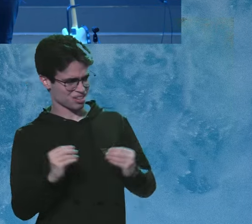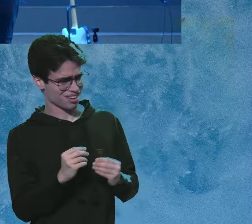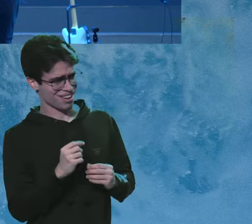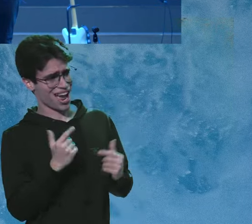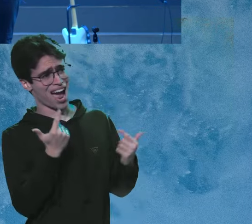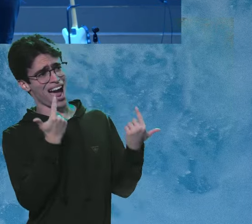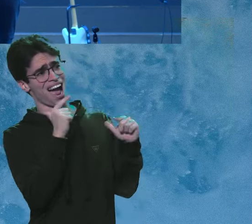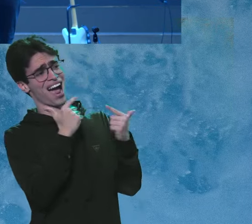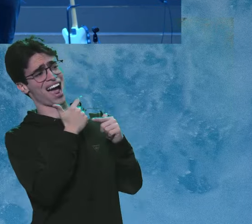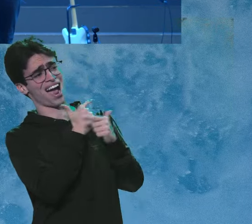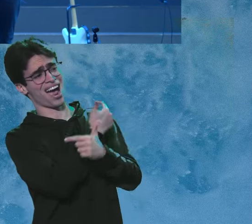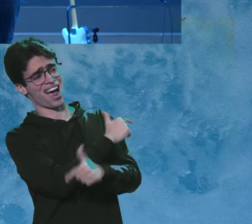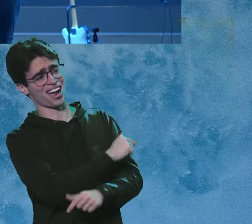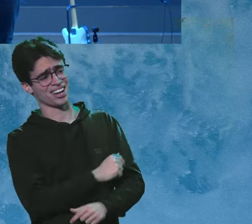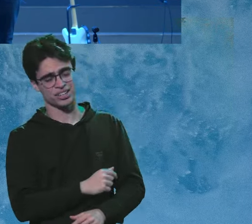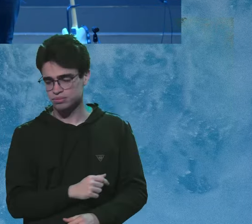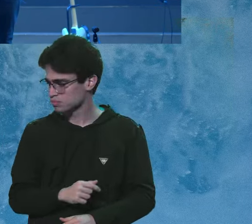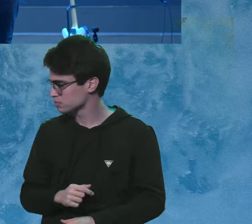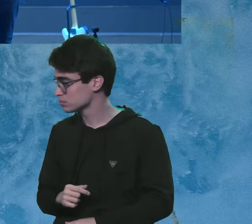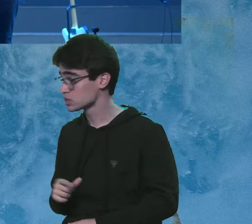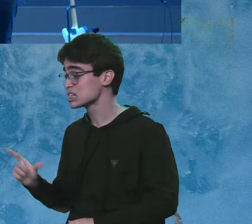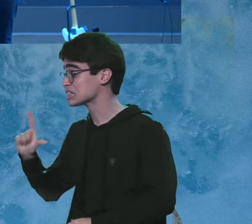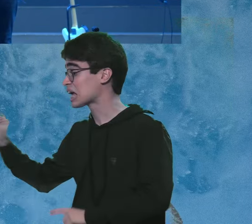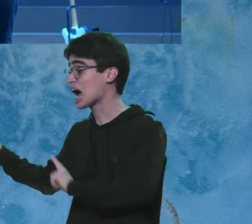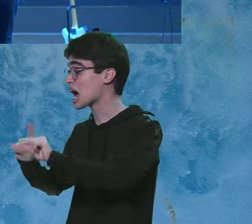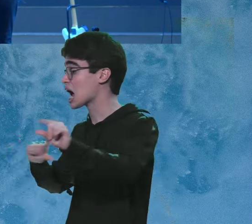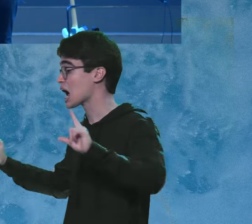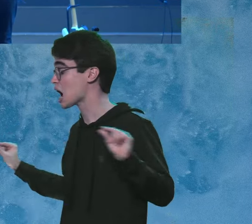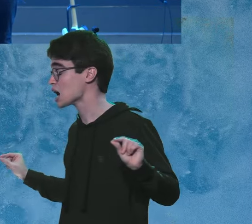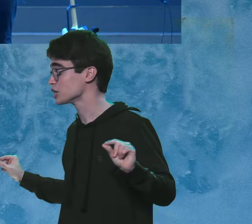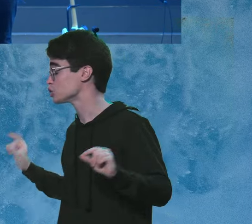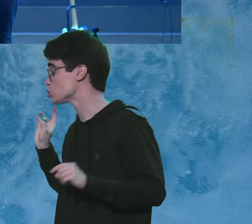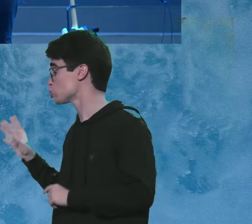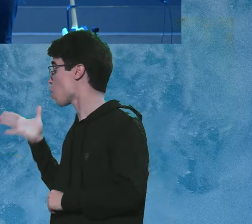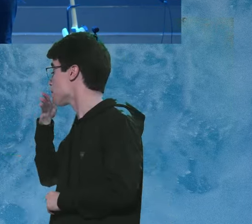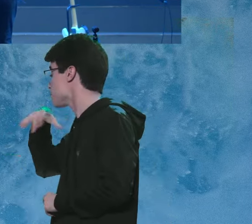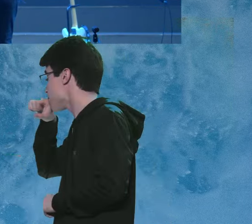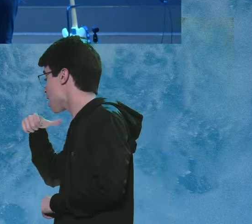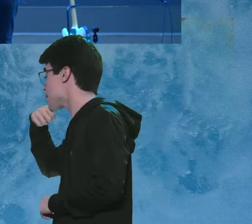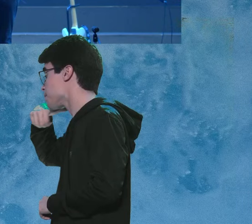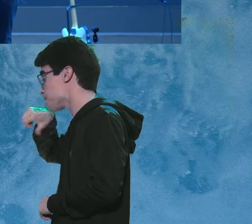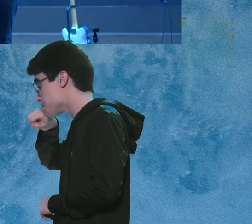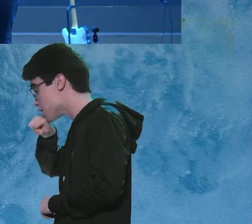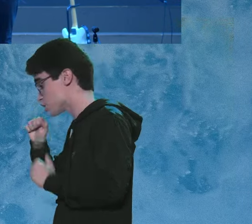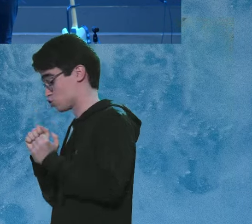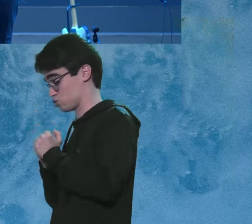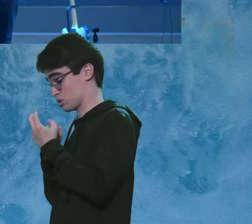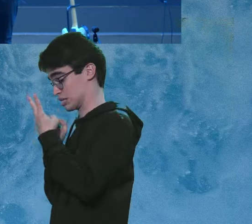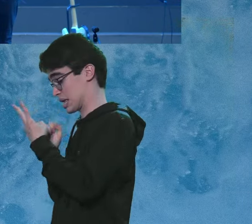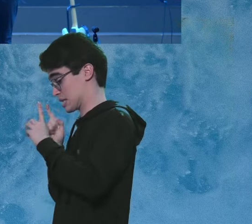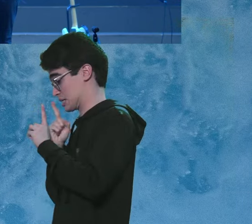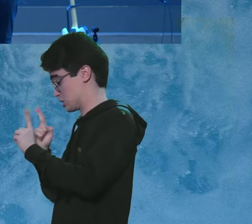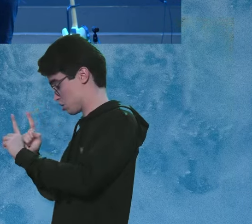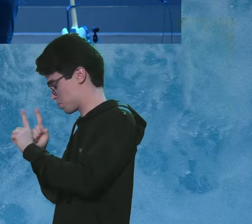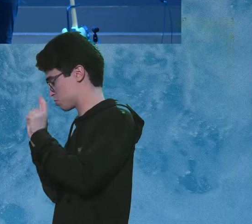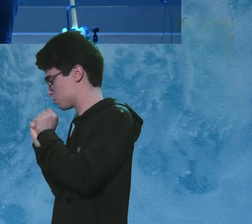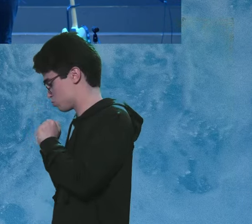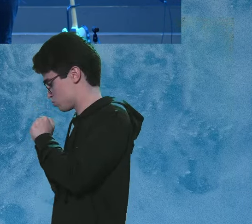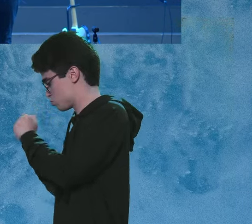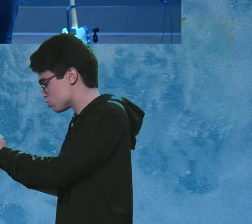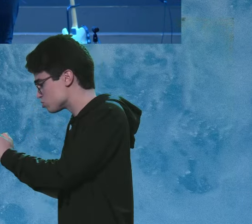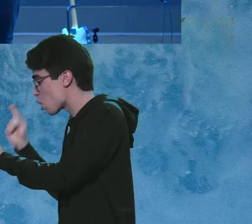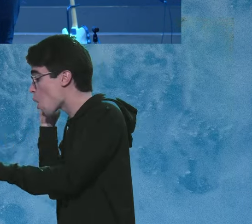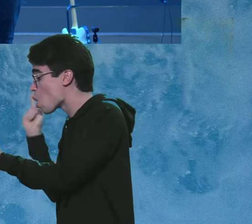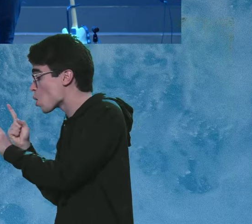porém, ordenou que saíssem, tomou consigo o pai e a mãe da criança e os discípulos que o acompanhavam, e entrou onde se encontrava